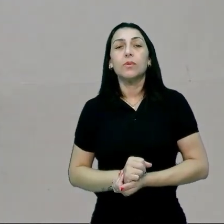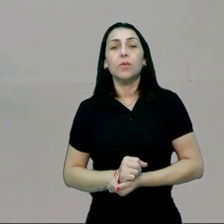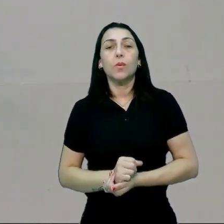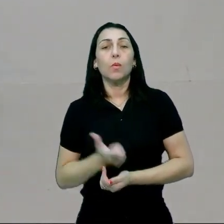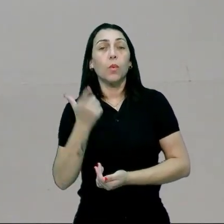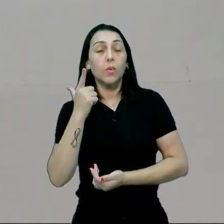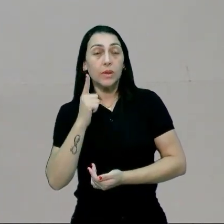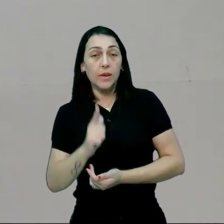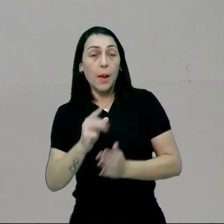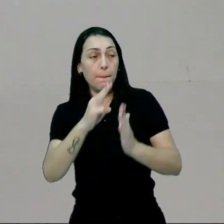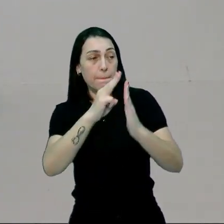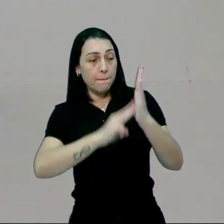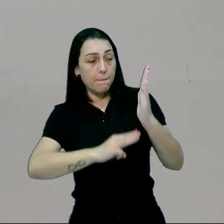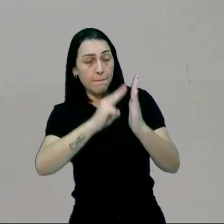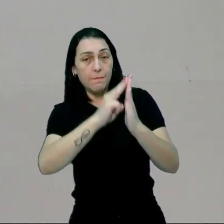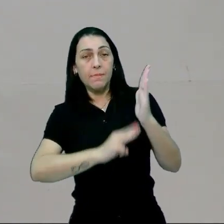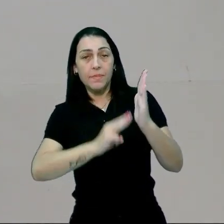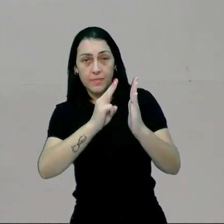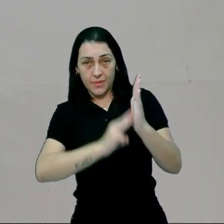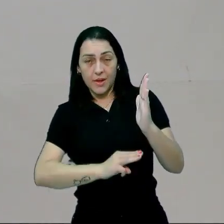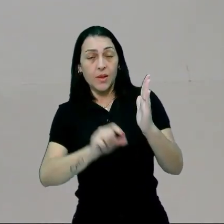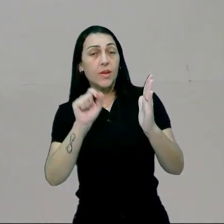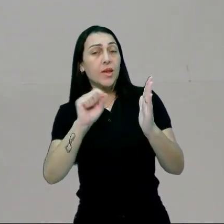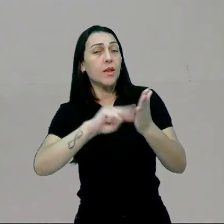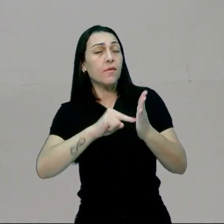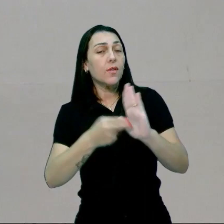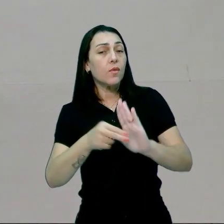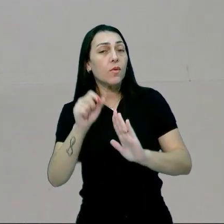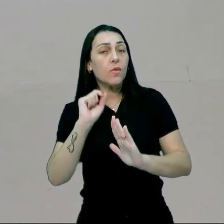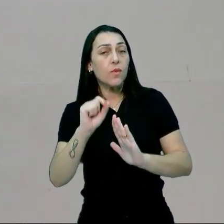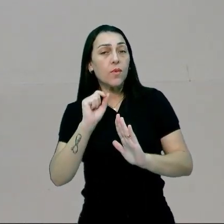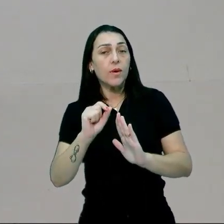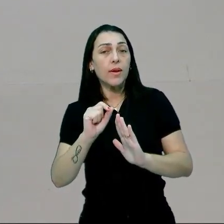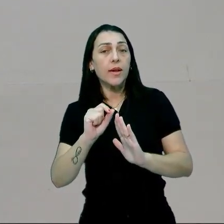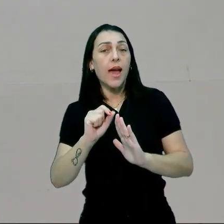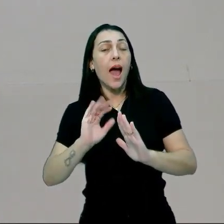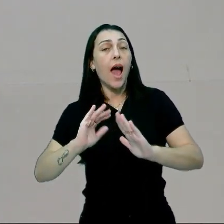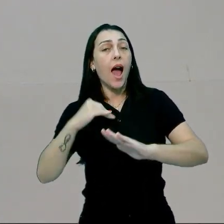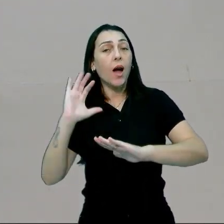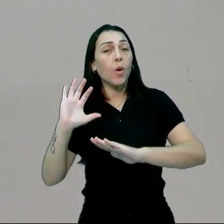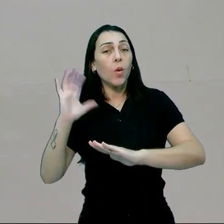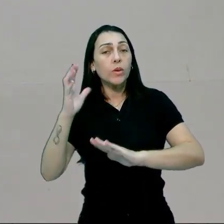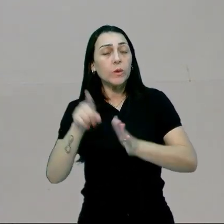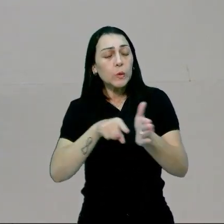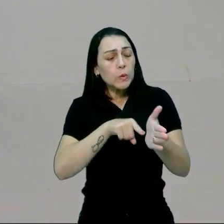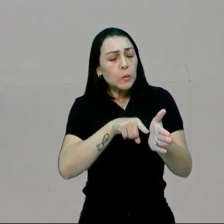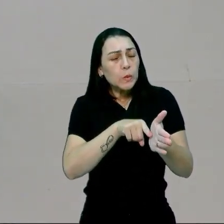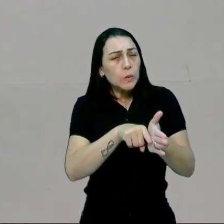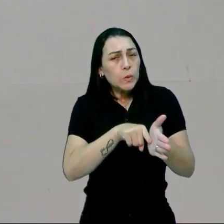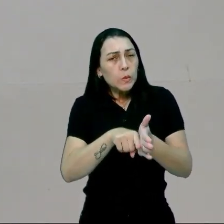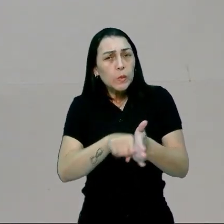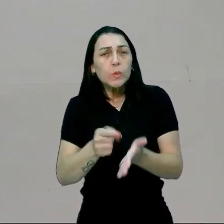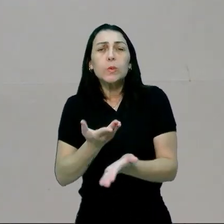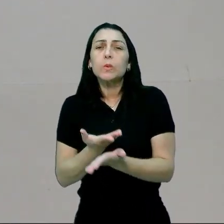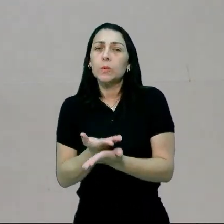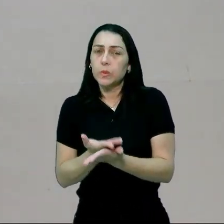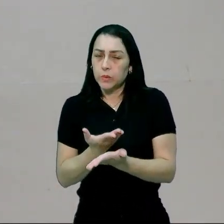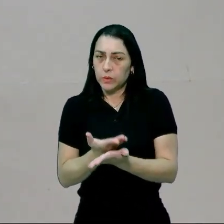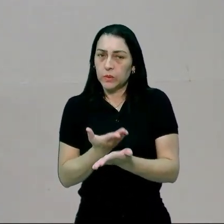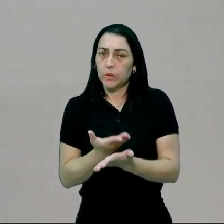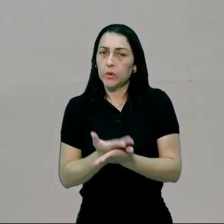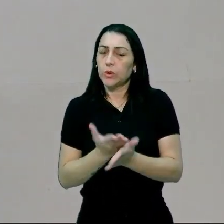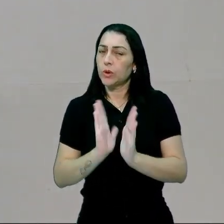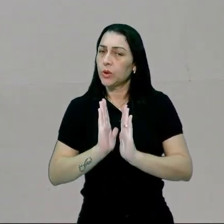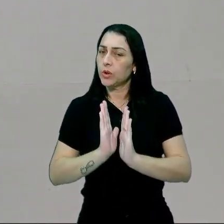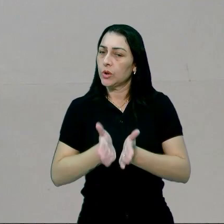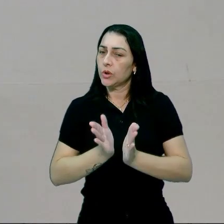de métodos. Isso implica dizer o quê? Procedimentos de pesquisa, de estudo, conforme